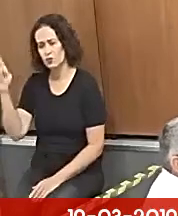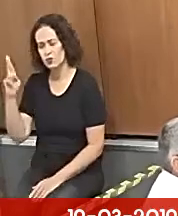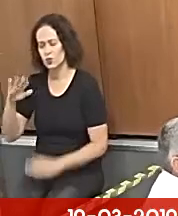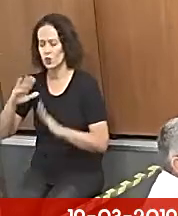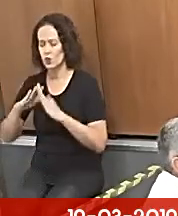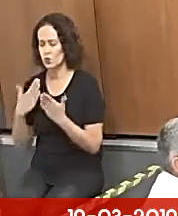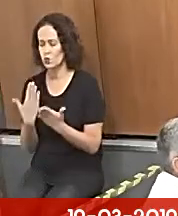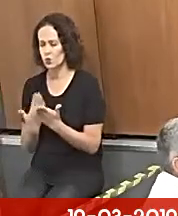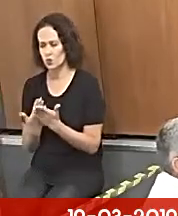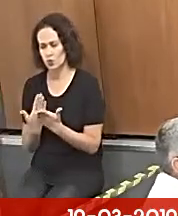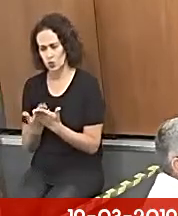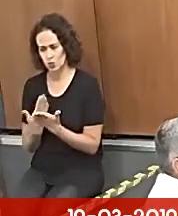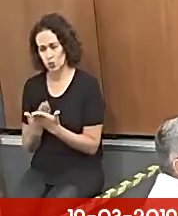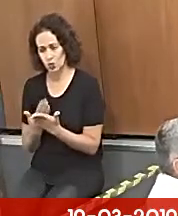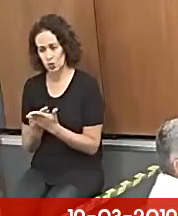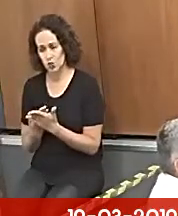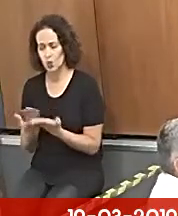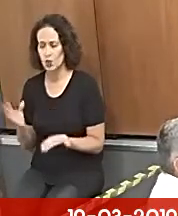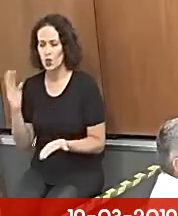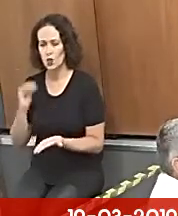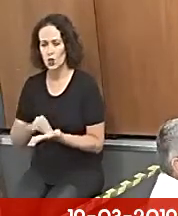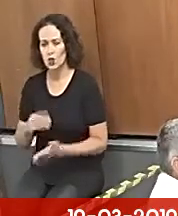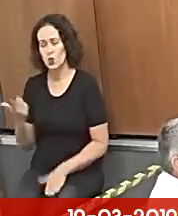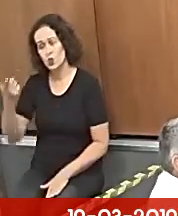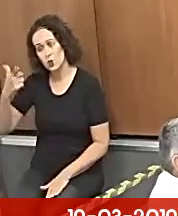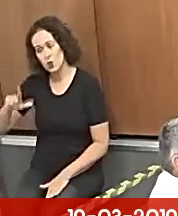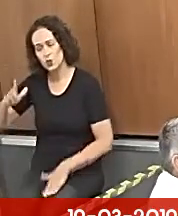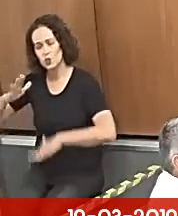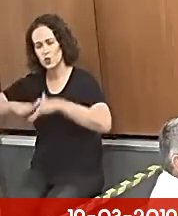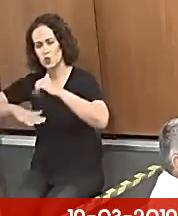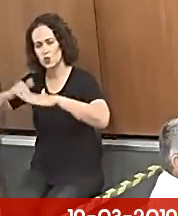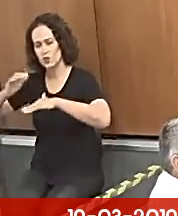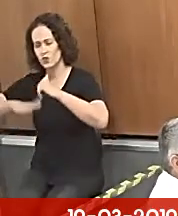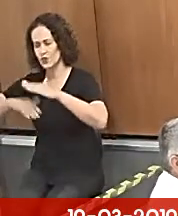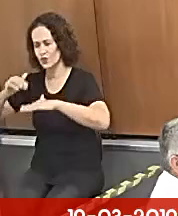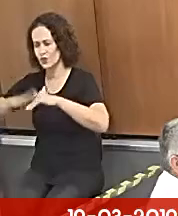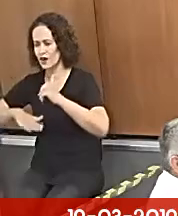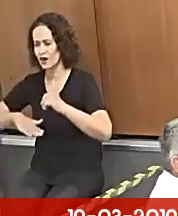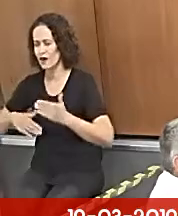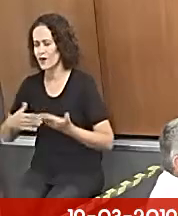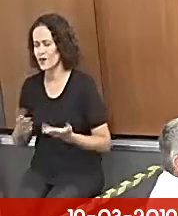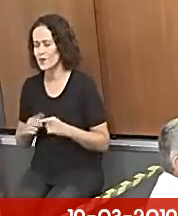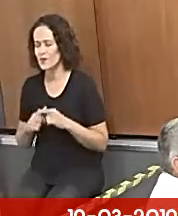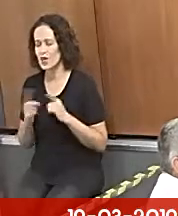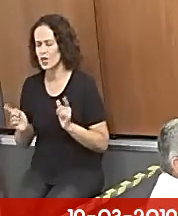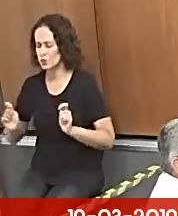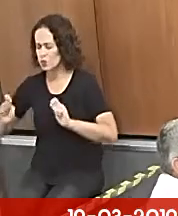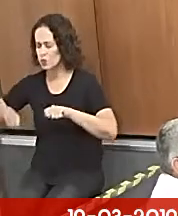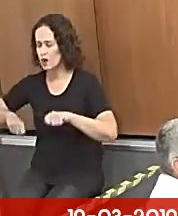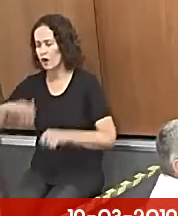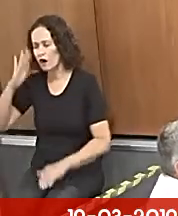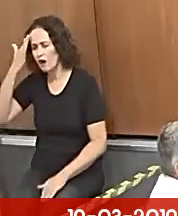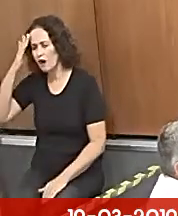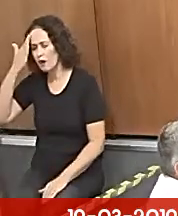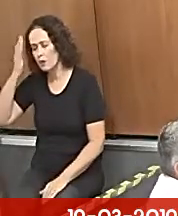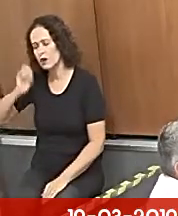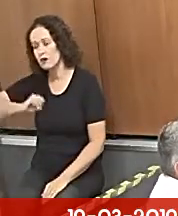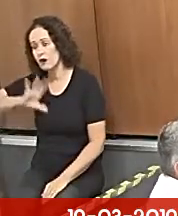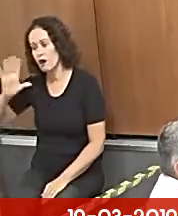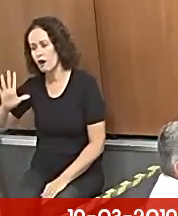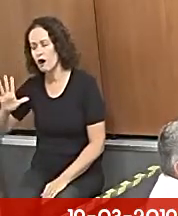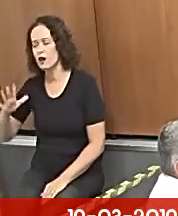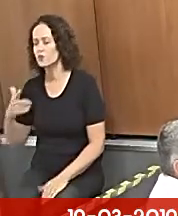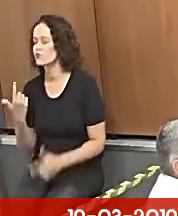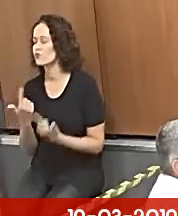determine aqui coloco um outro profissional que não tenho a mesma o mesmo entendimento ea mesma sensibilidade